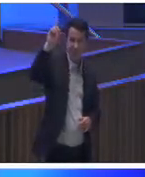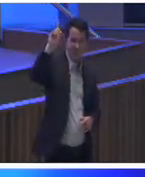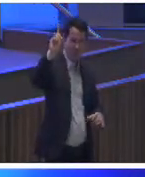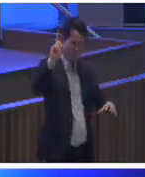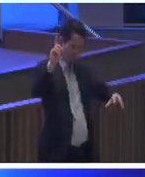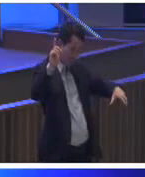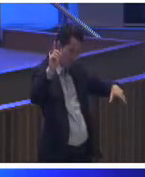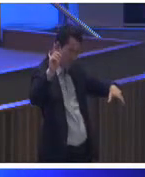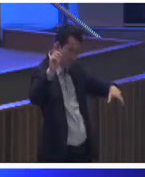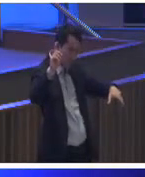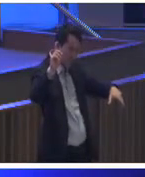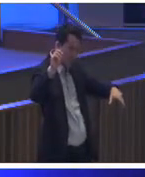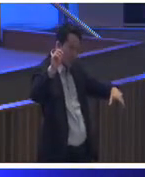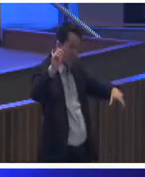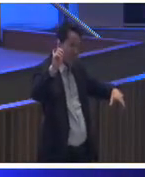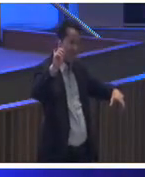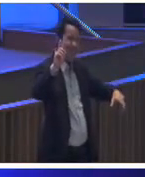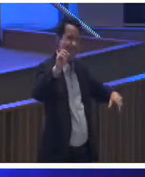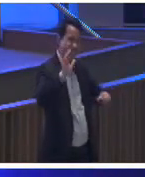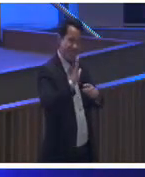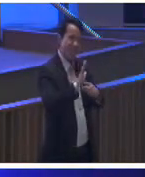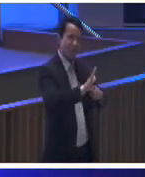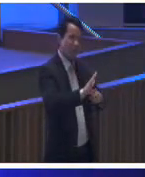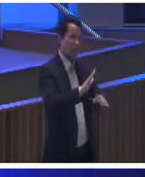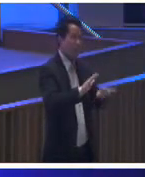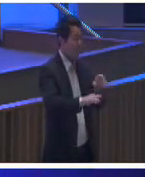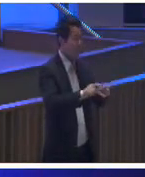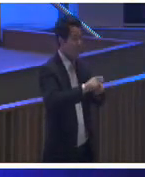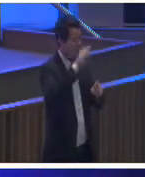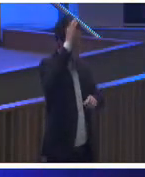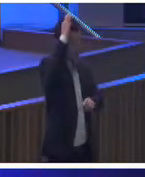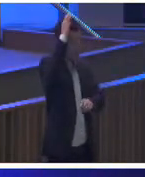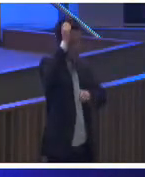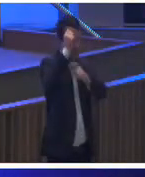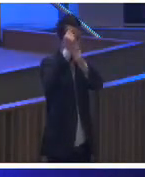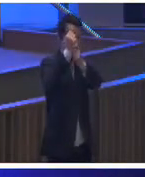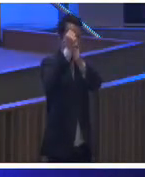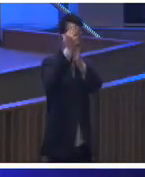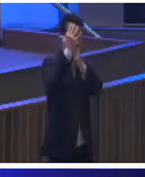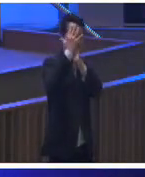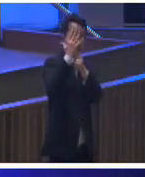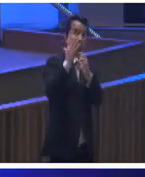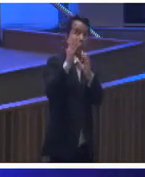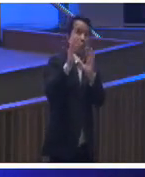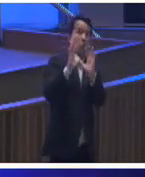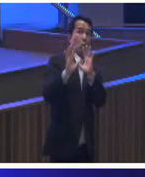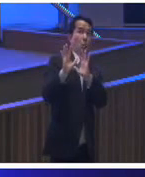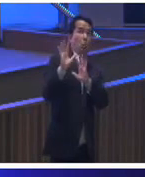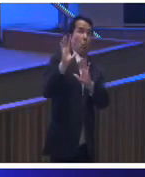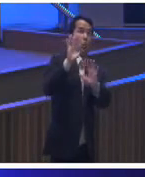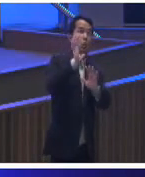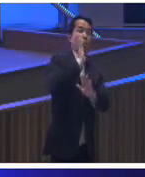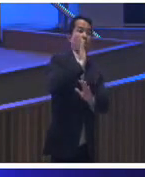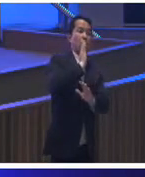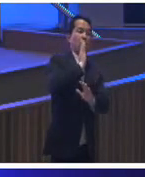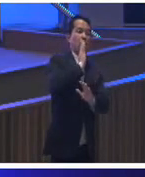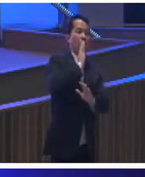Santo revela coisas. Ele fala conosco, ele diz: não entra aí que é